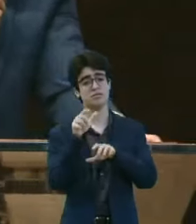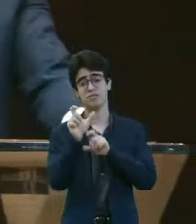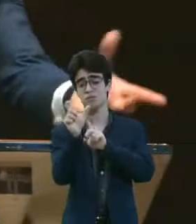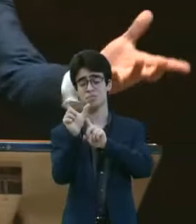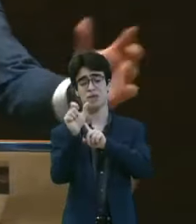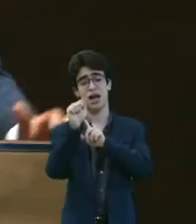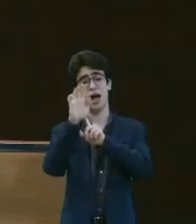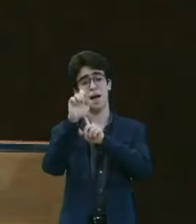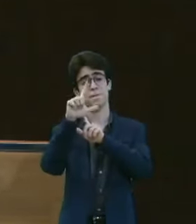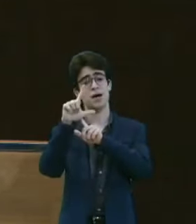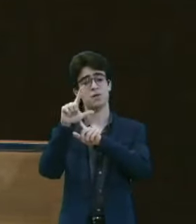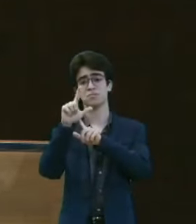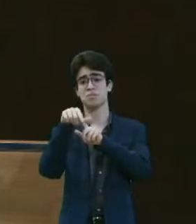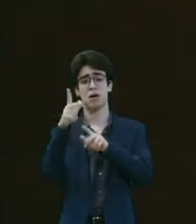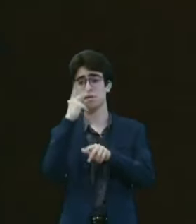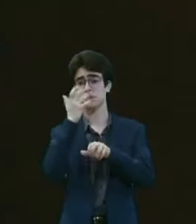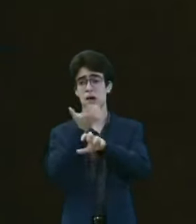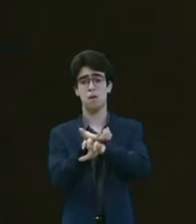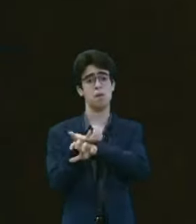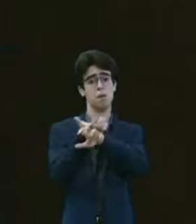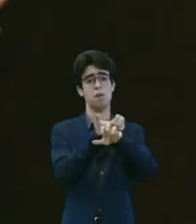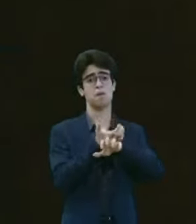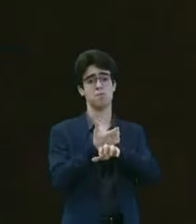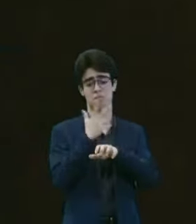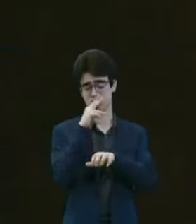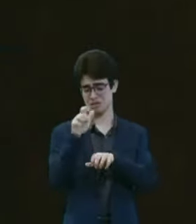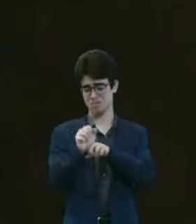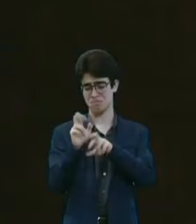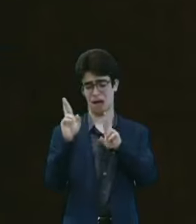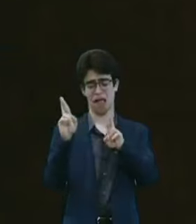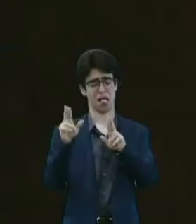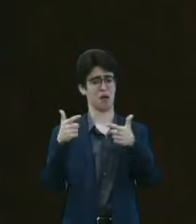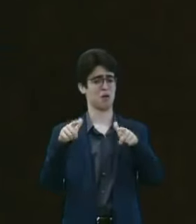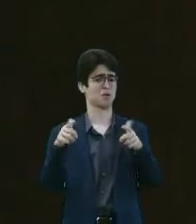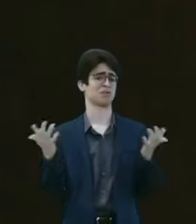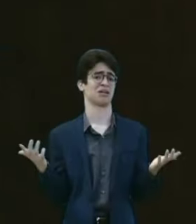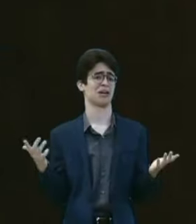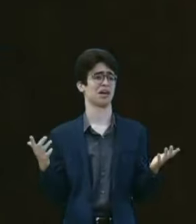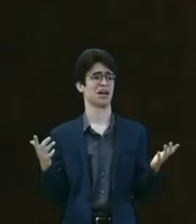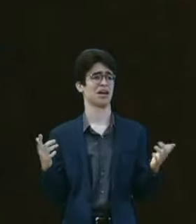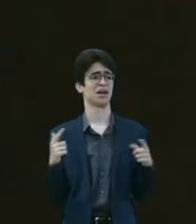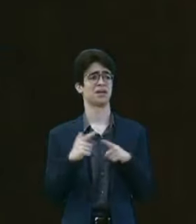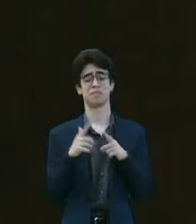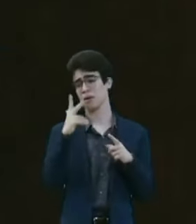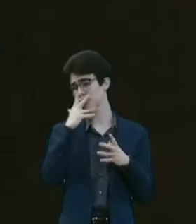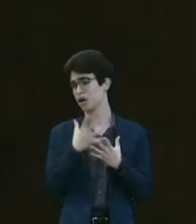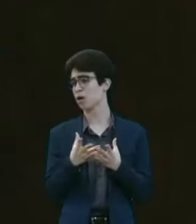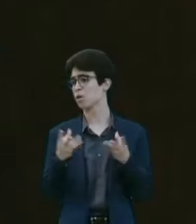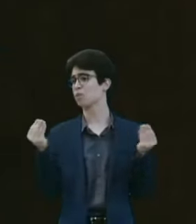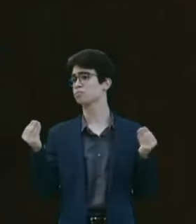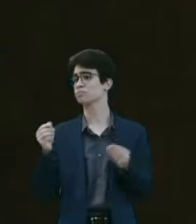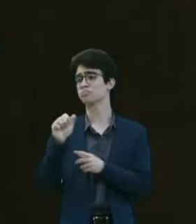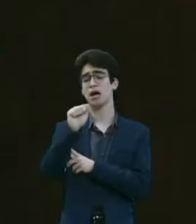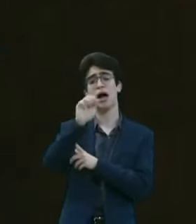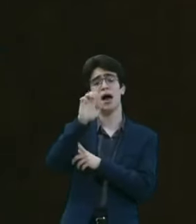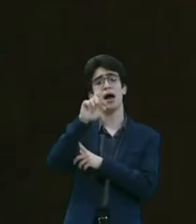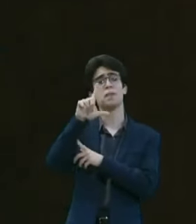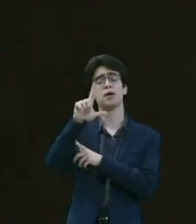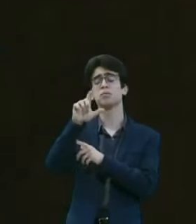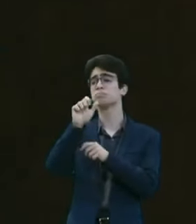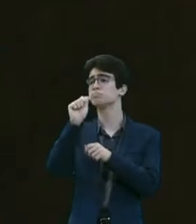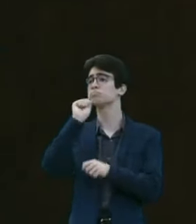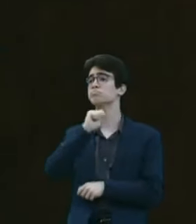nome, Abel, vazio. Não há expectativas. Ele passa como um sopro. Abel.